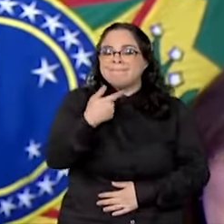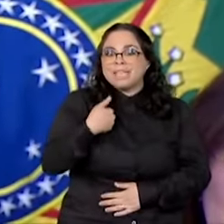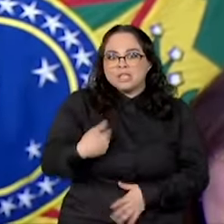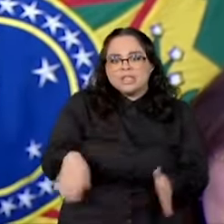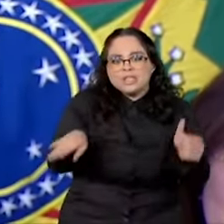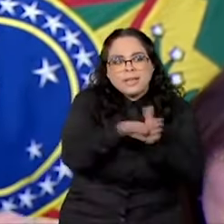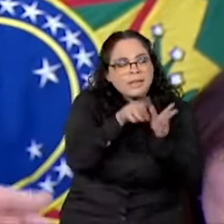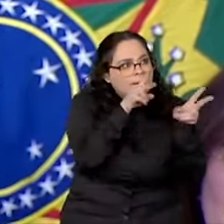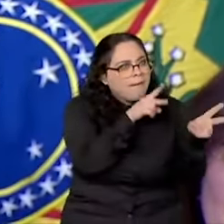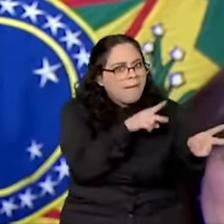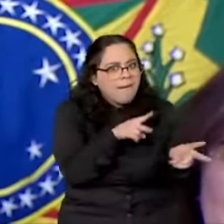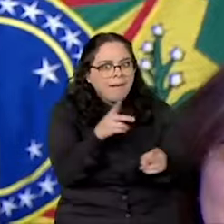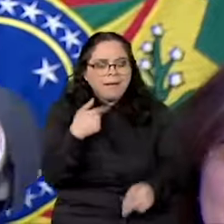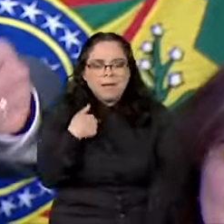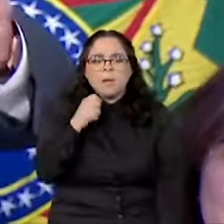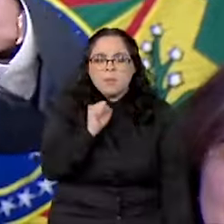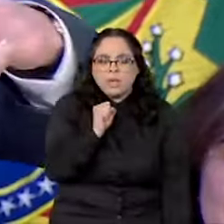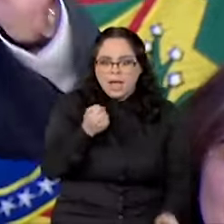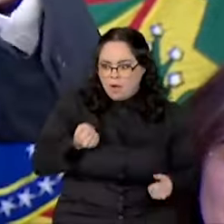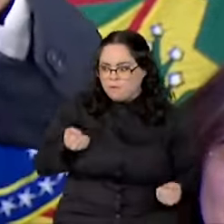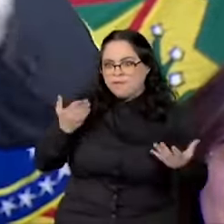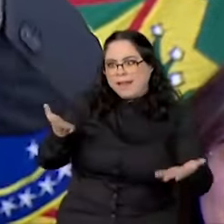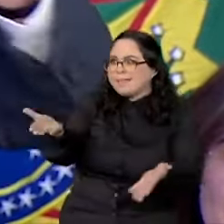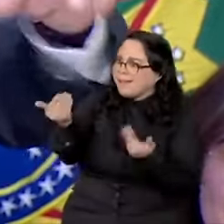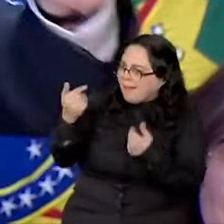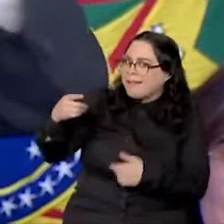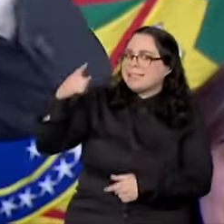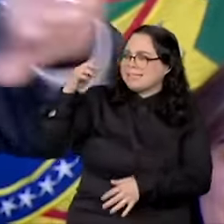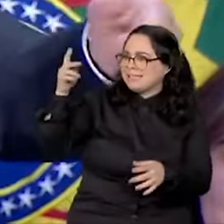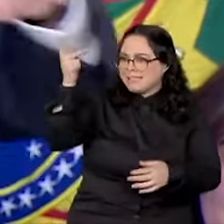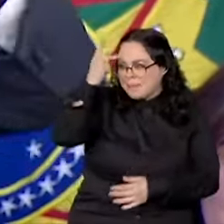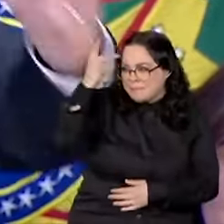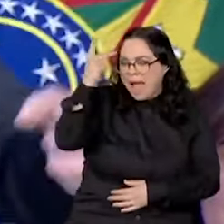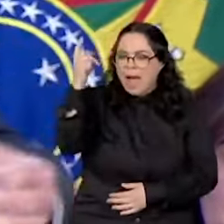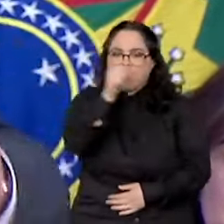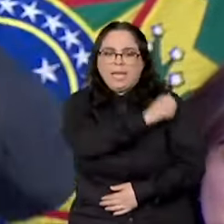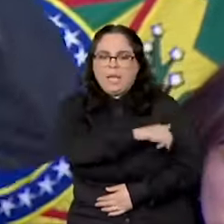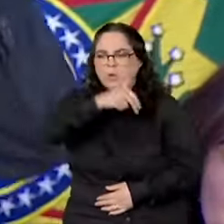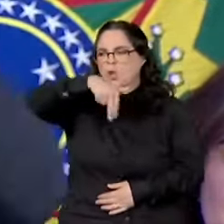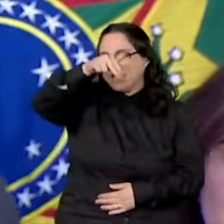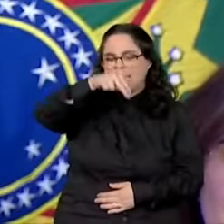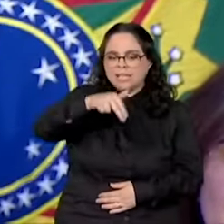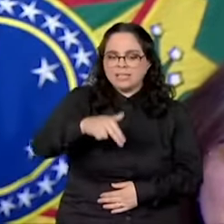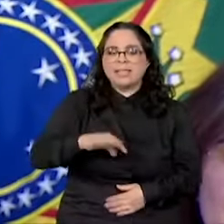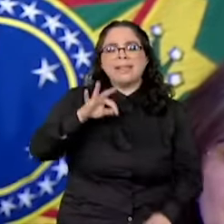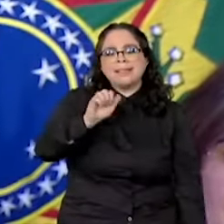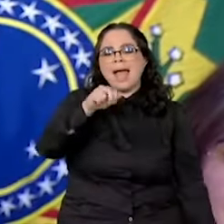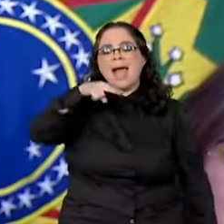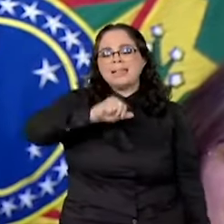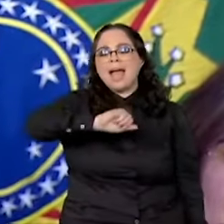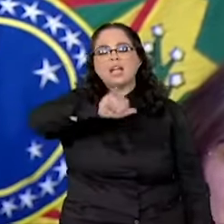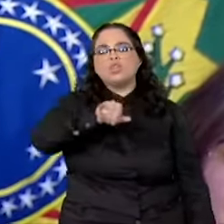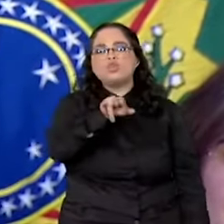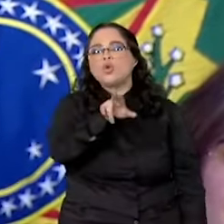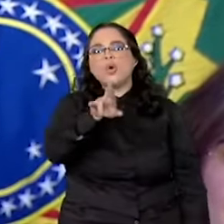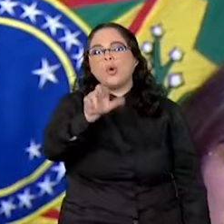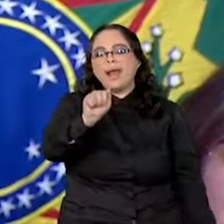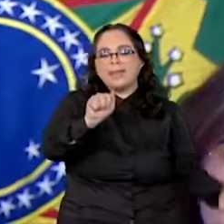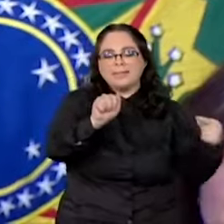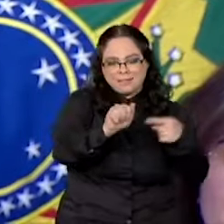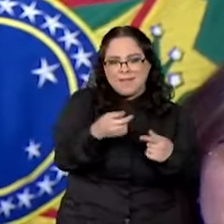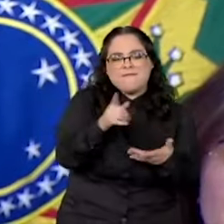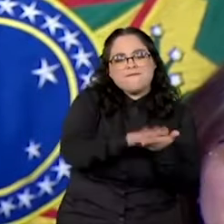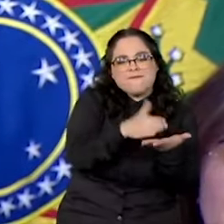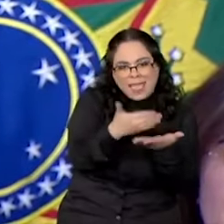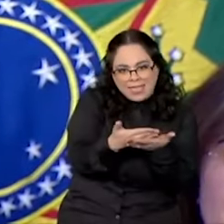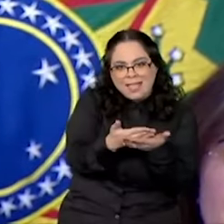chega, eu, se pudesse, oferecia para os turistas que vão de São Paulo, do Rio de Janeiro, para o Nordeste, tanajura. Uma tanajurinha